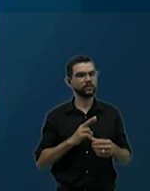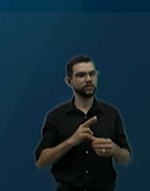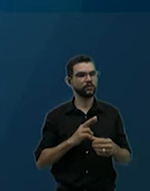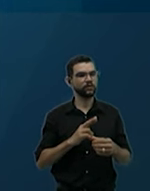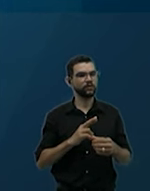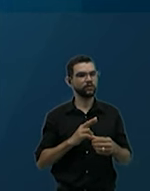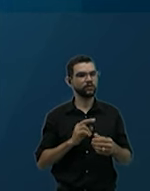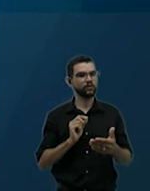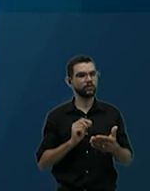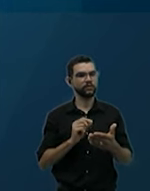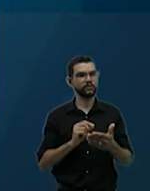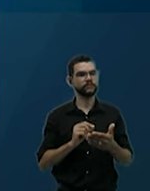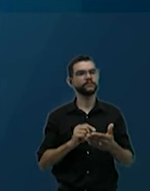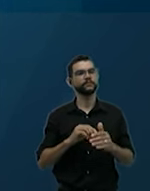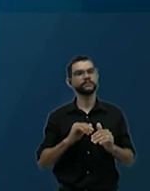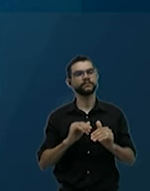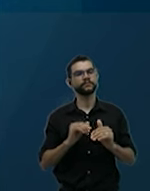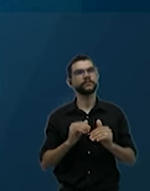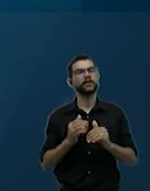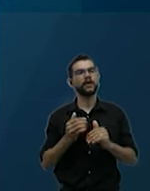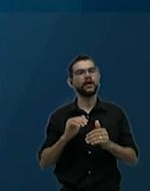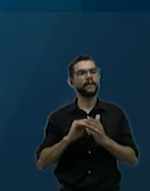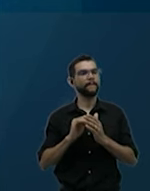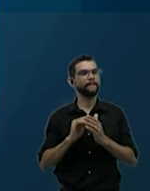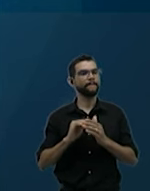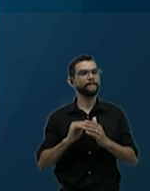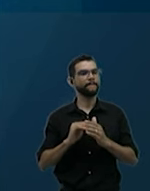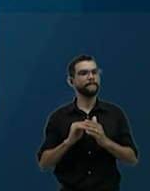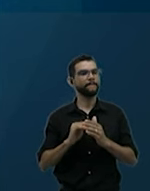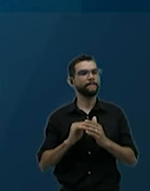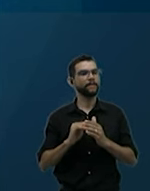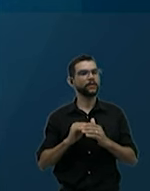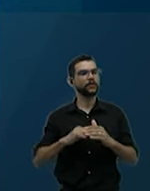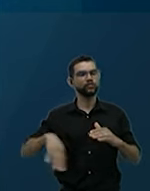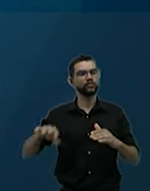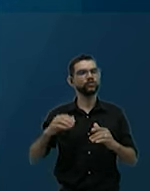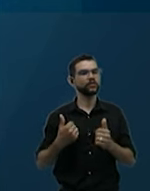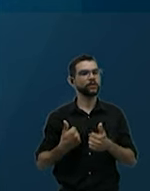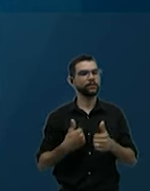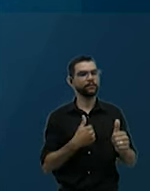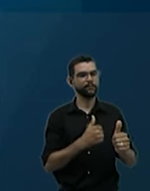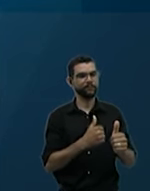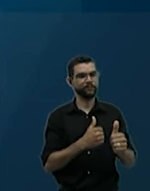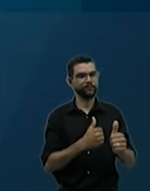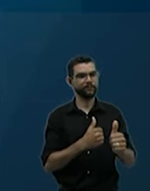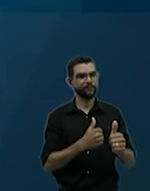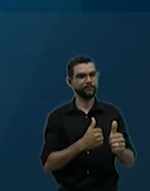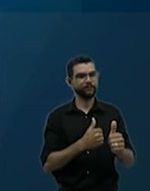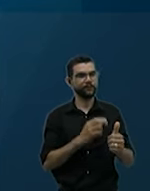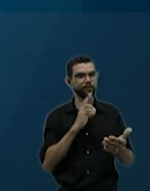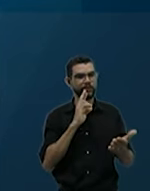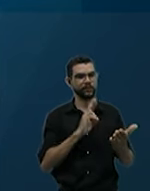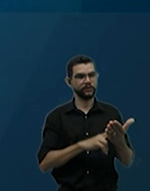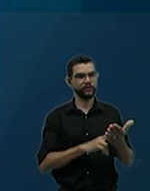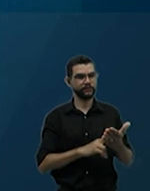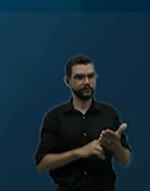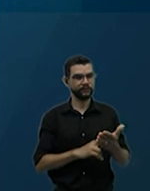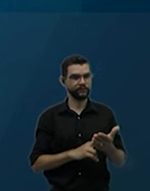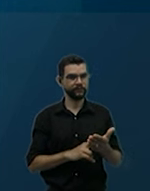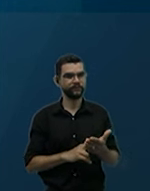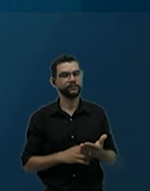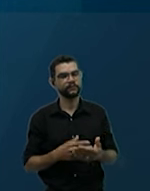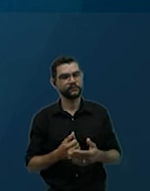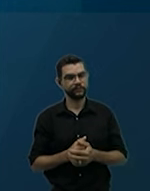do senhor relator. Muito obrigada, boa tarde. Vamos, então, para o último item dos repetitivos, depois só teremos um voto